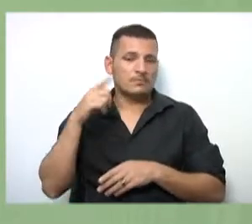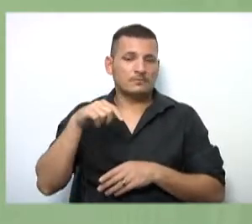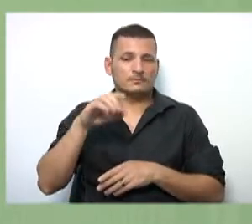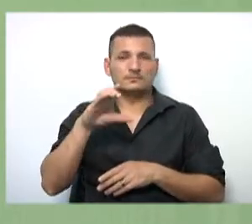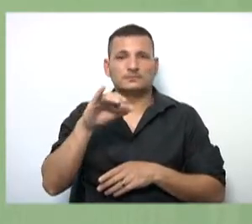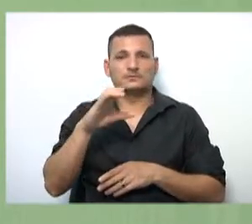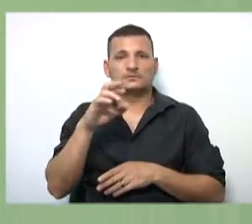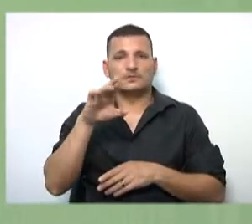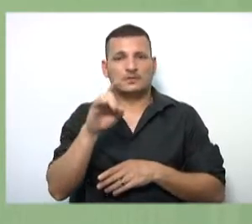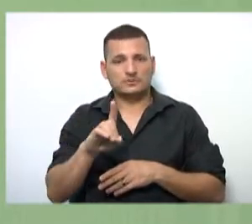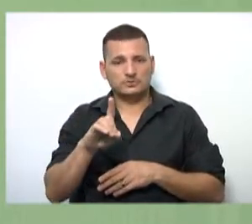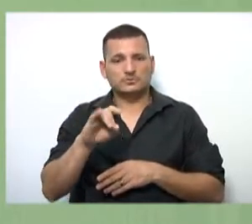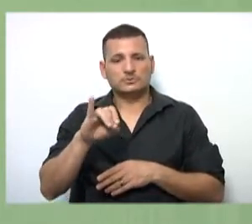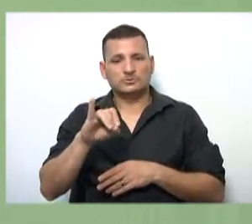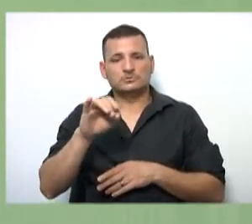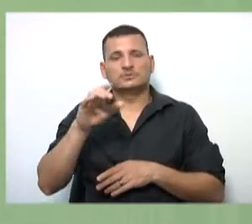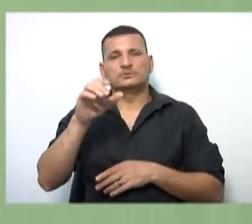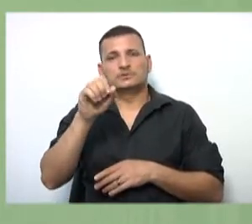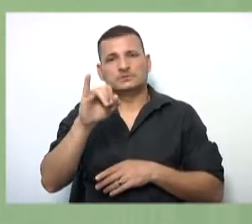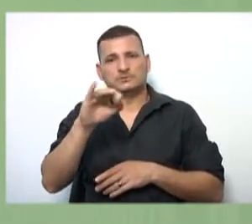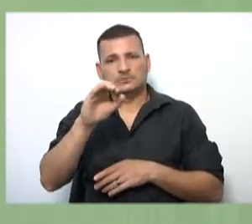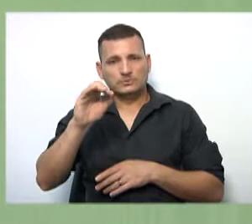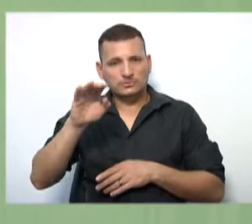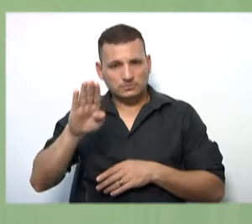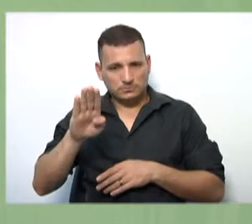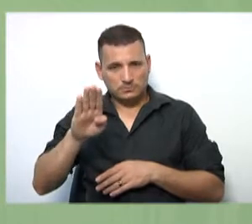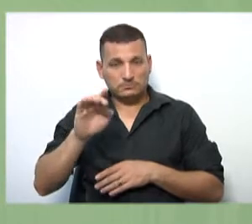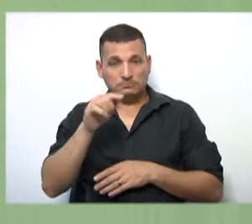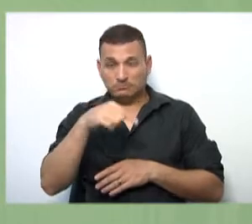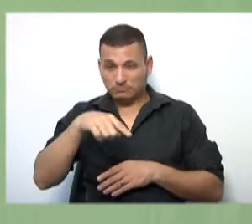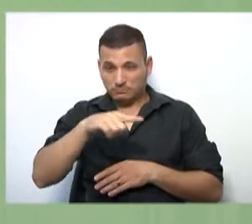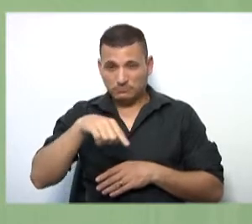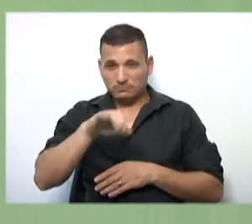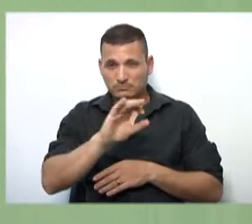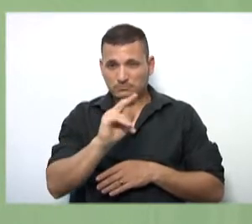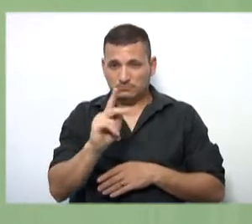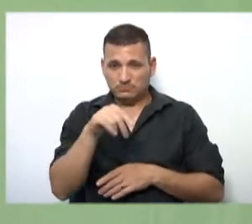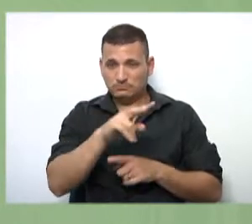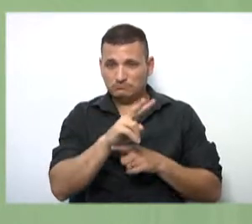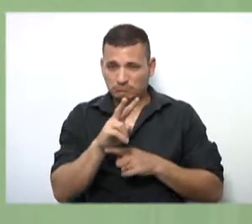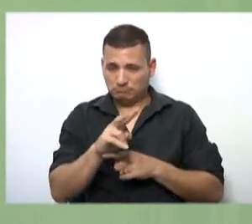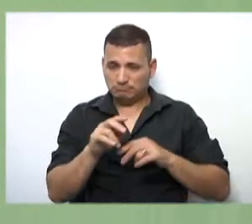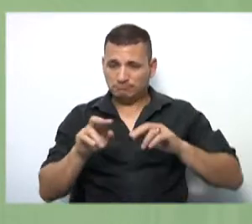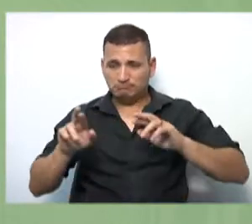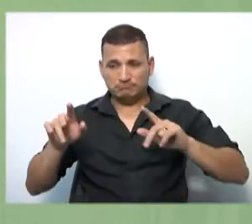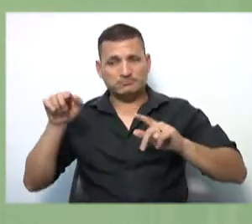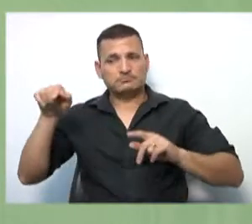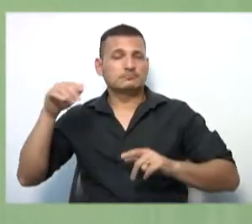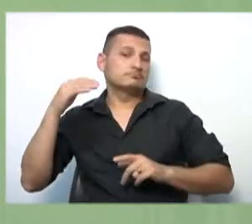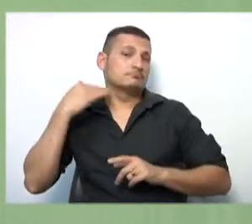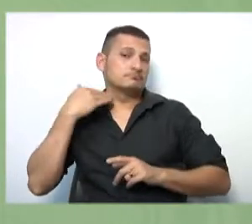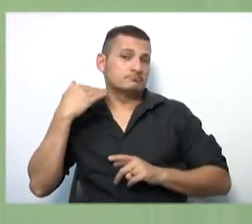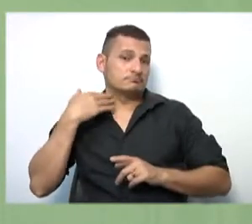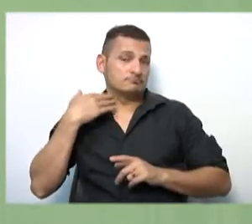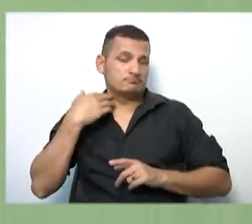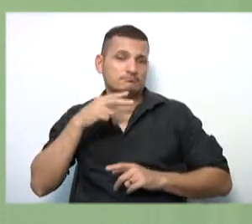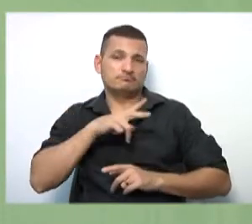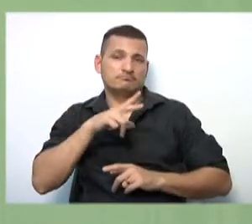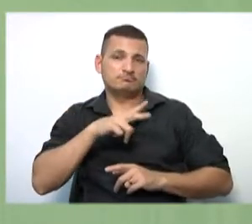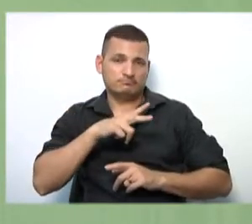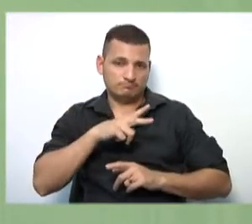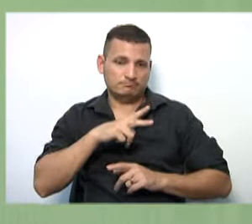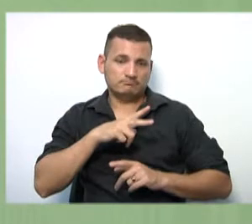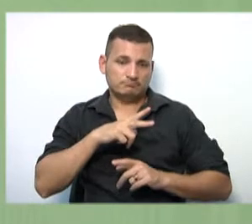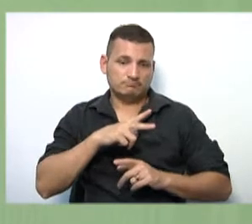rede Sicobi. As cooperativas de crédito se diferenciam dos bancos tradicionais no momento em que